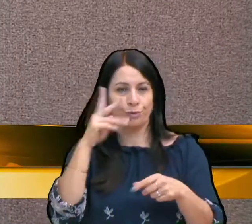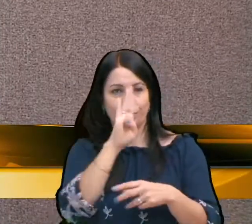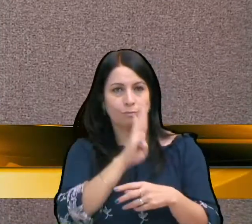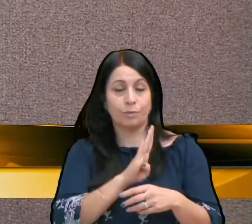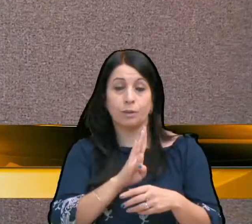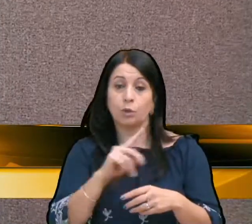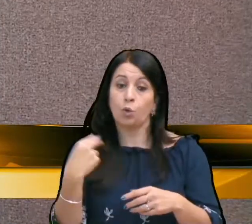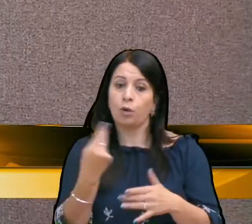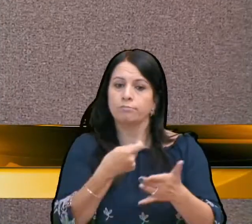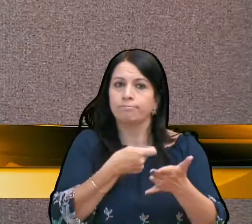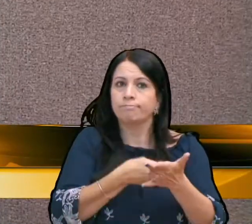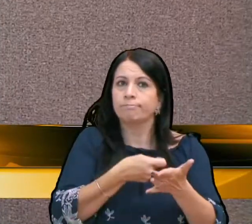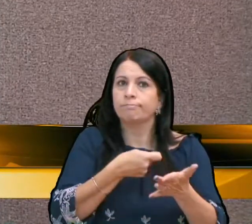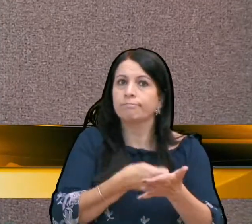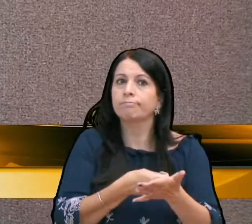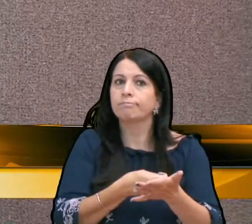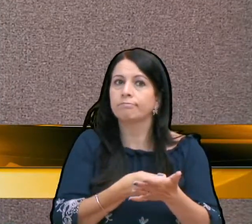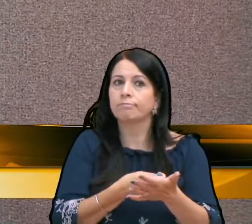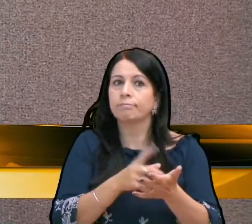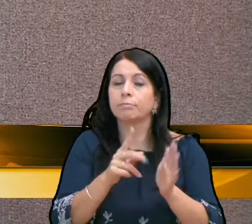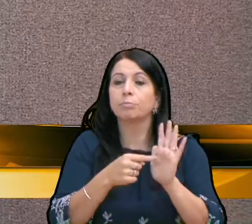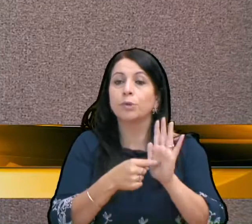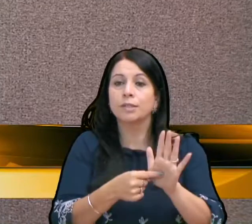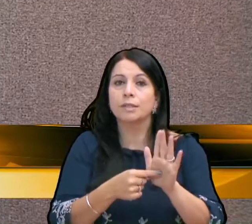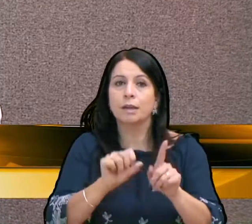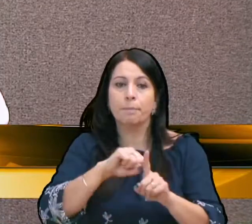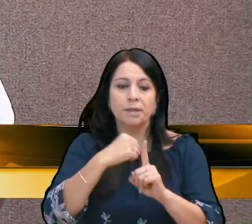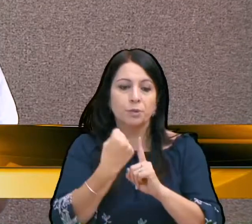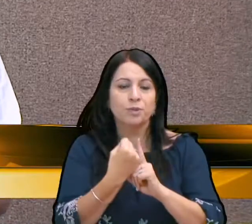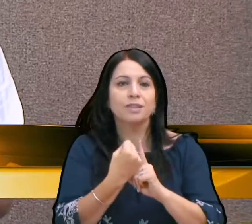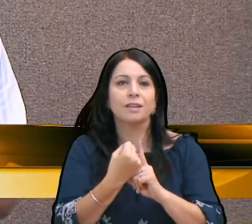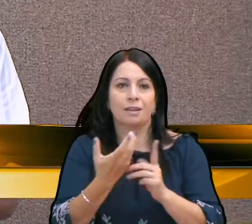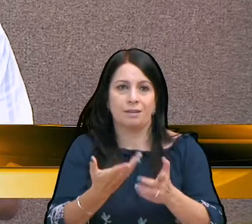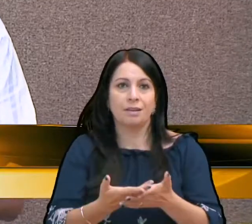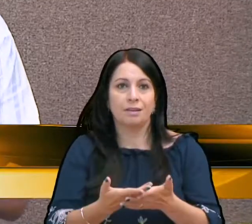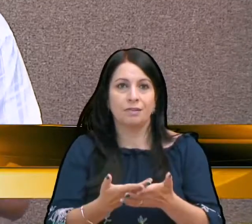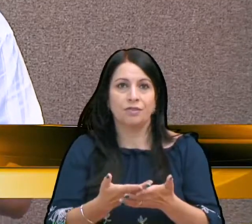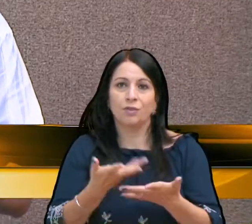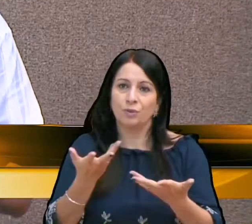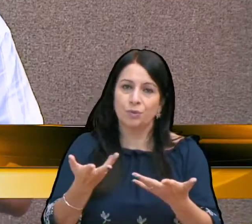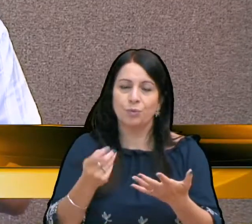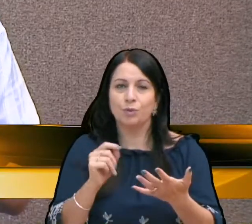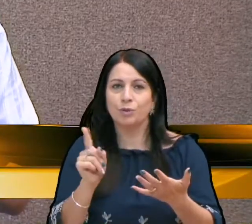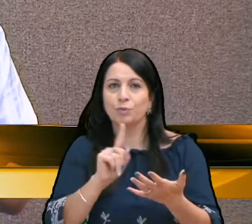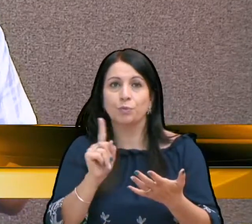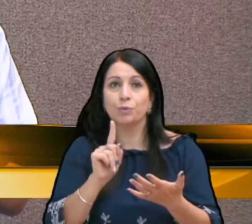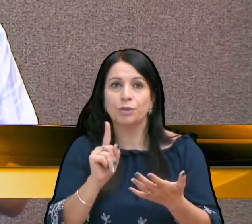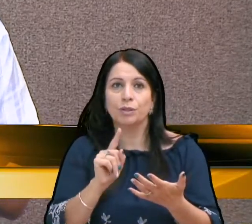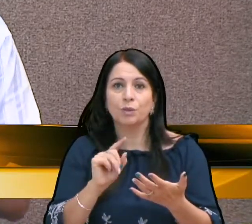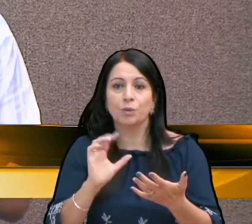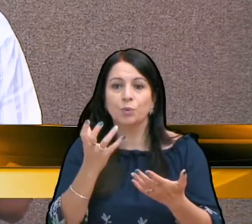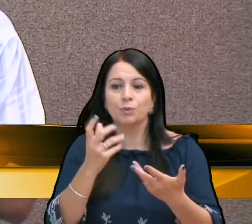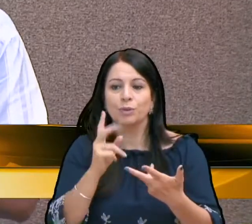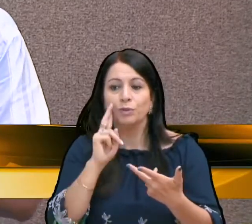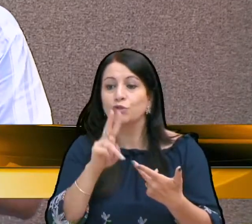obrigação, muitas vezes, de mostrar para a sociedade aquela situação que eles não têm a condição efetiva de conhecer. E isso